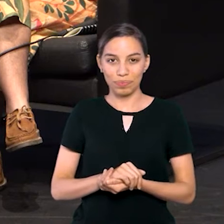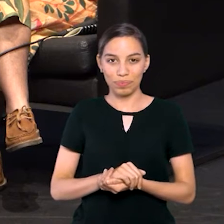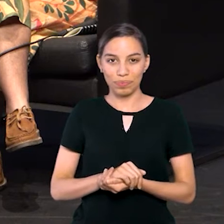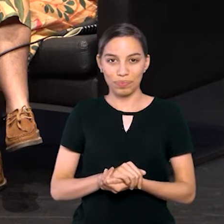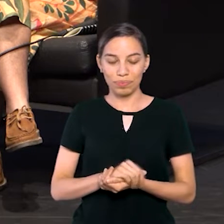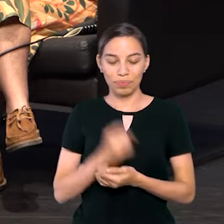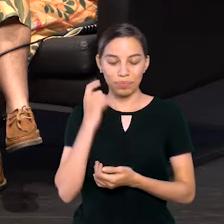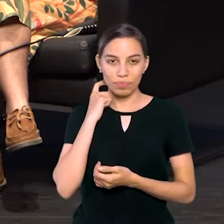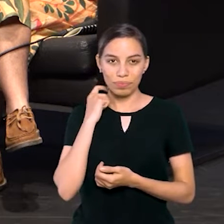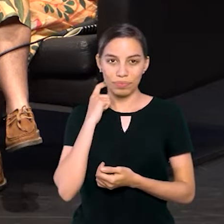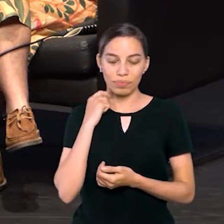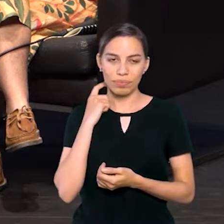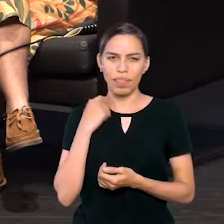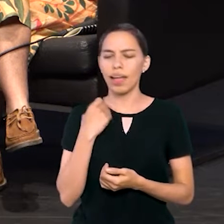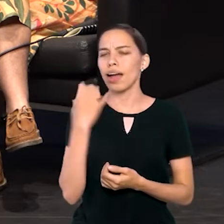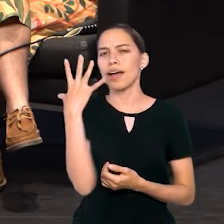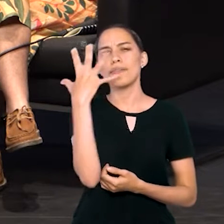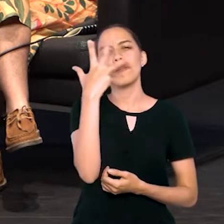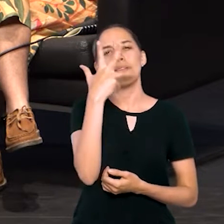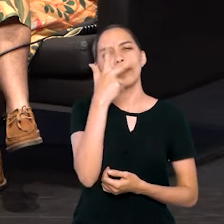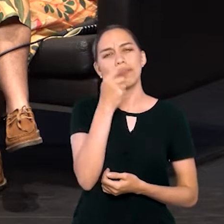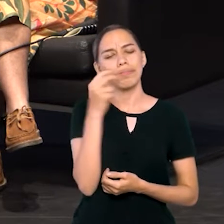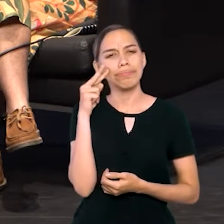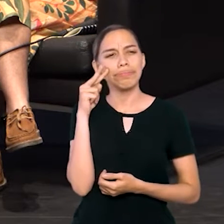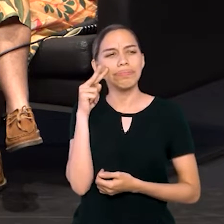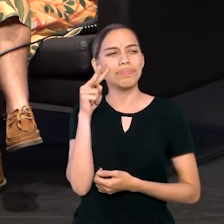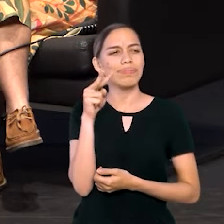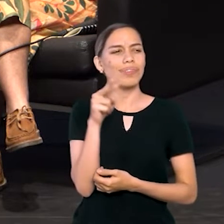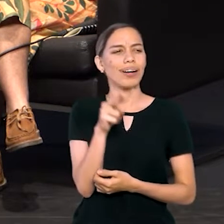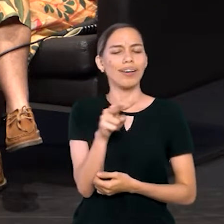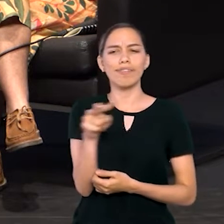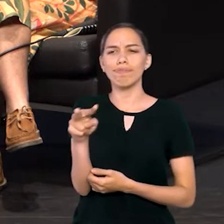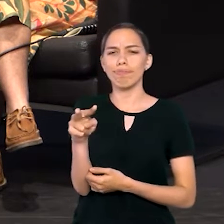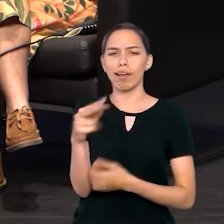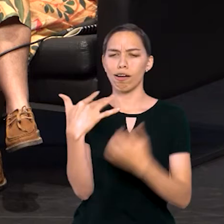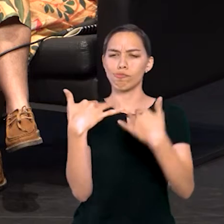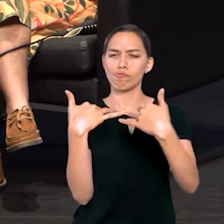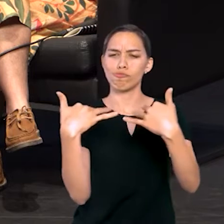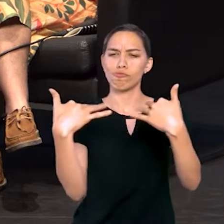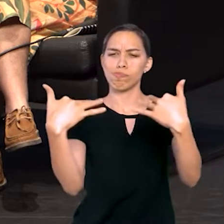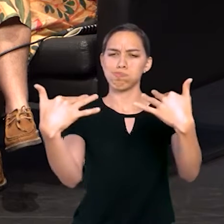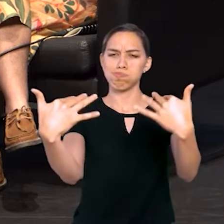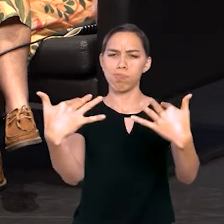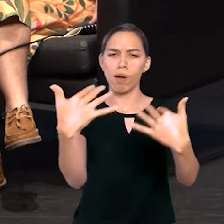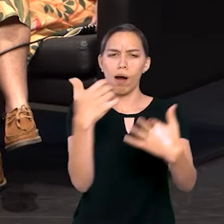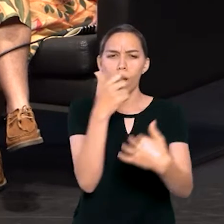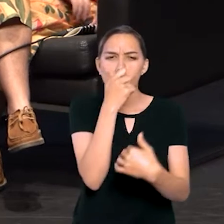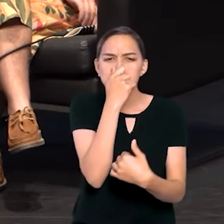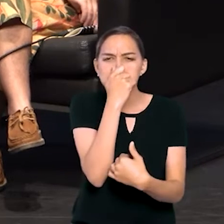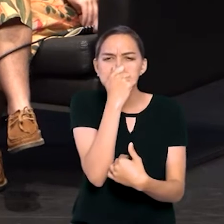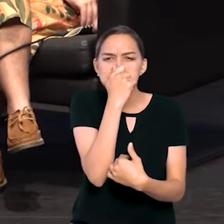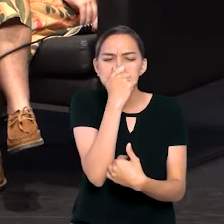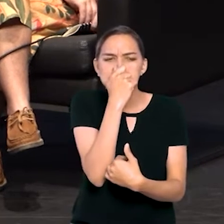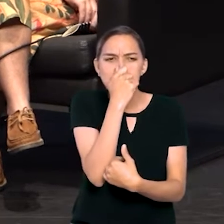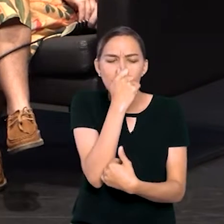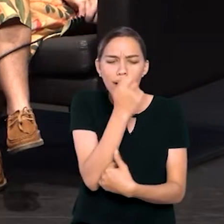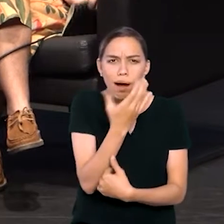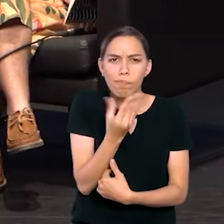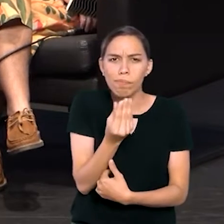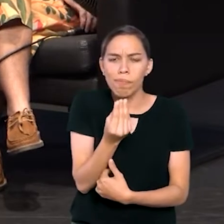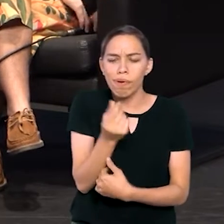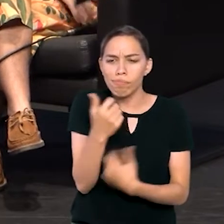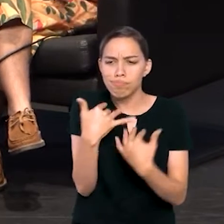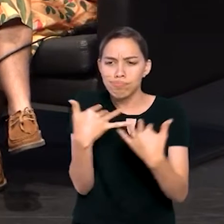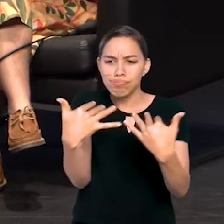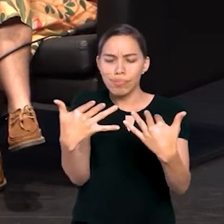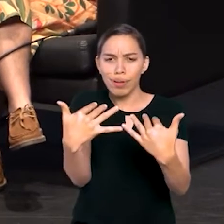É tão bonito ver esse auditório cheinho de vocês aqui. É